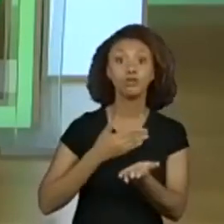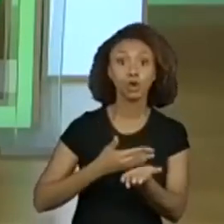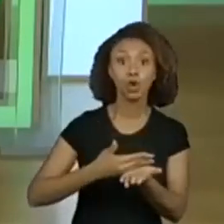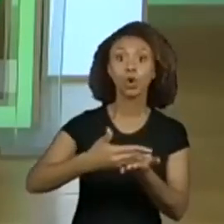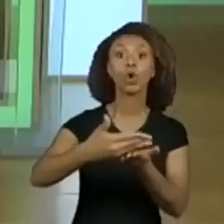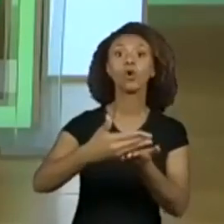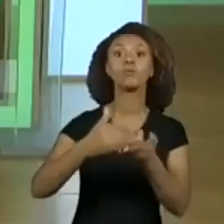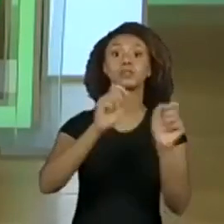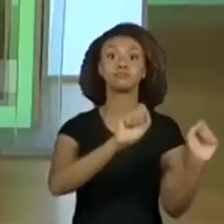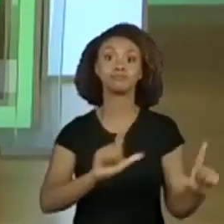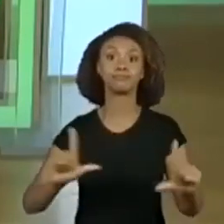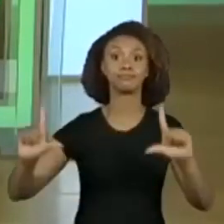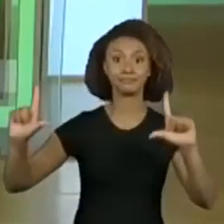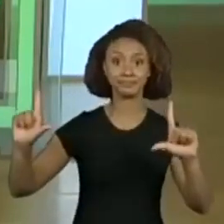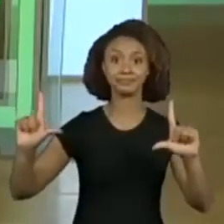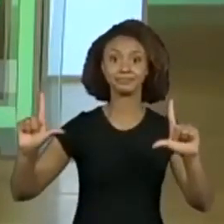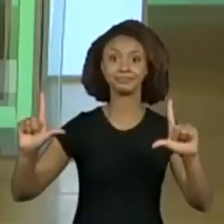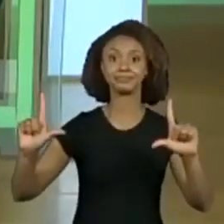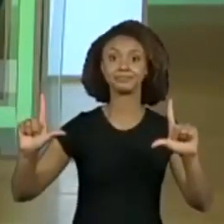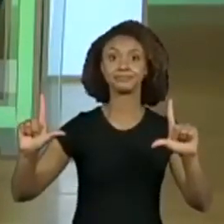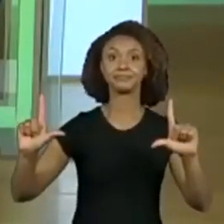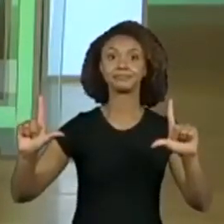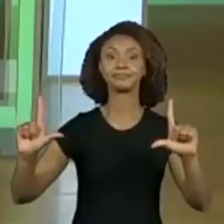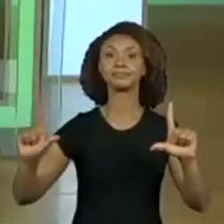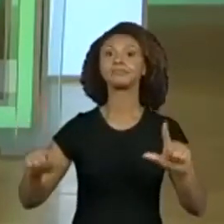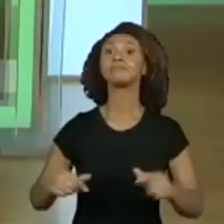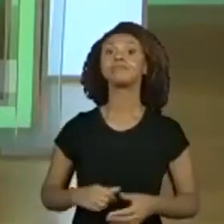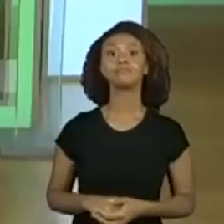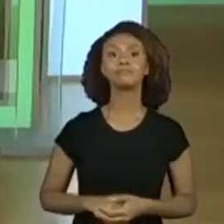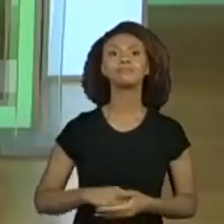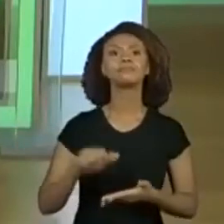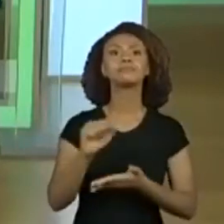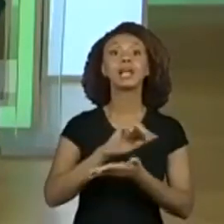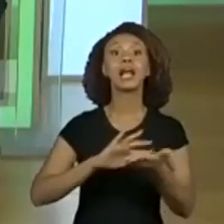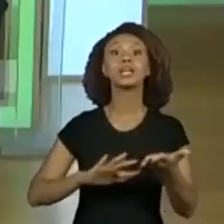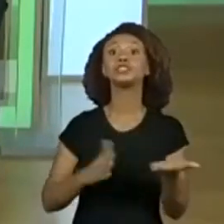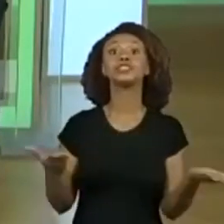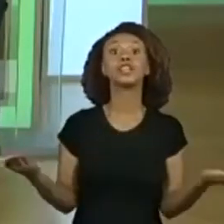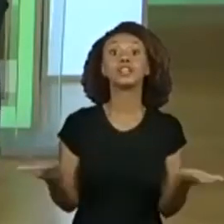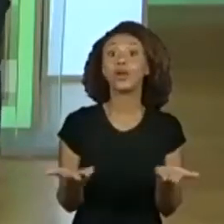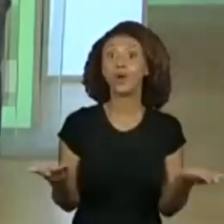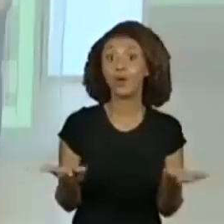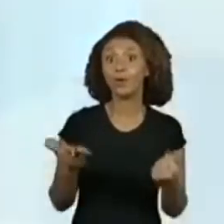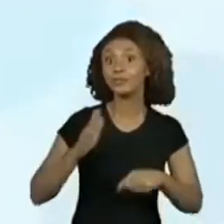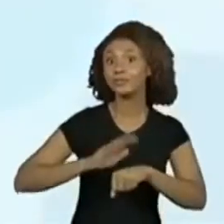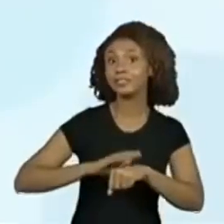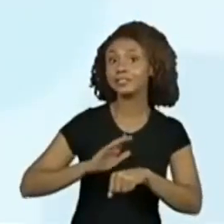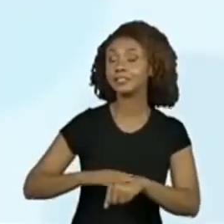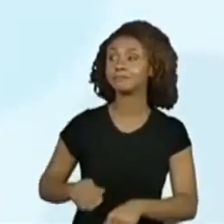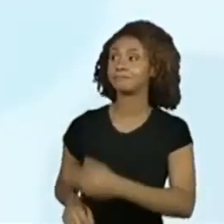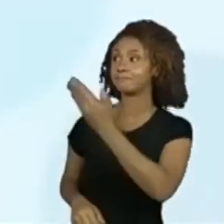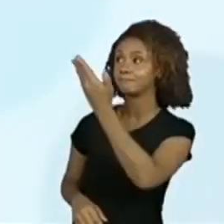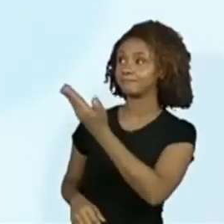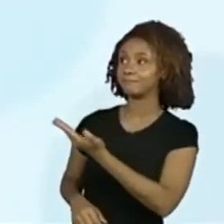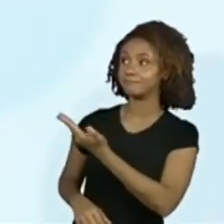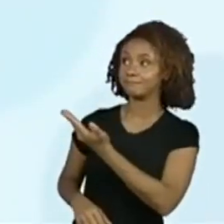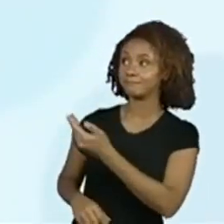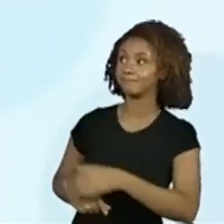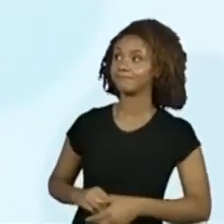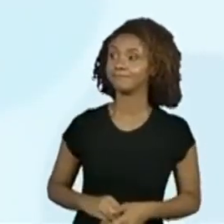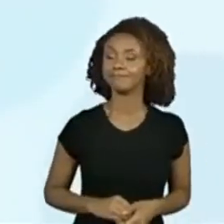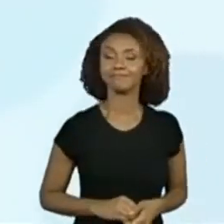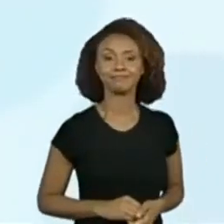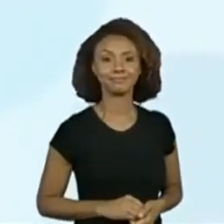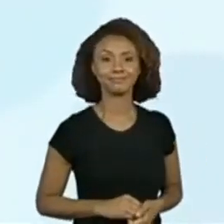nossa próxima tela e verificar já as atividades que estão propostas para vocês nesse Nesta aula de